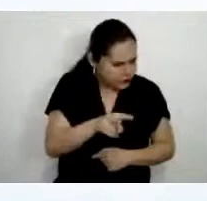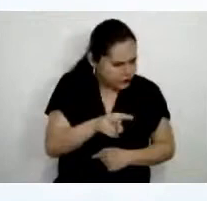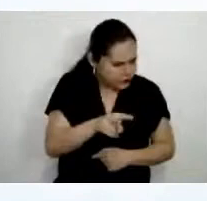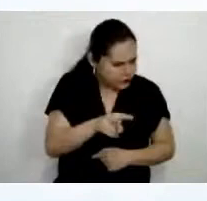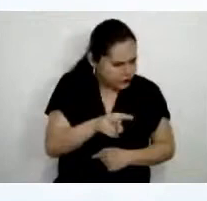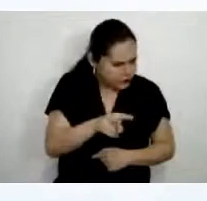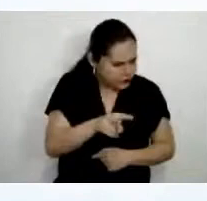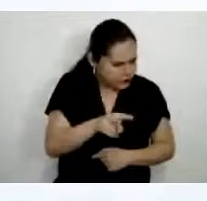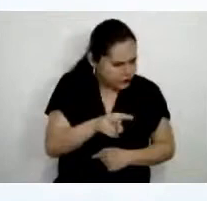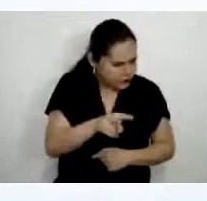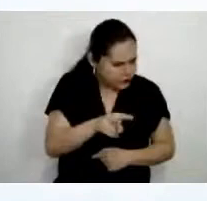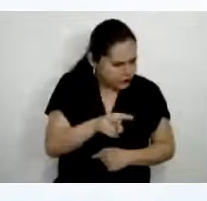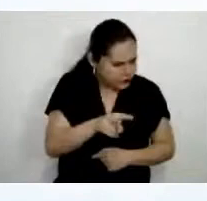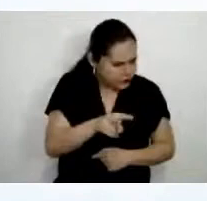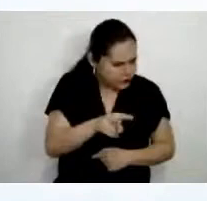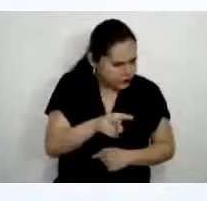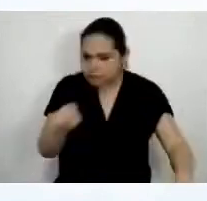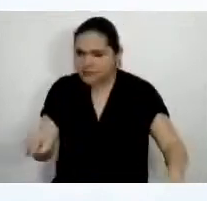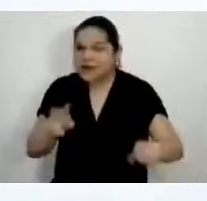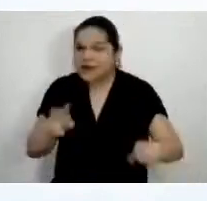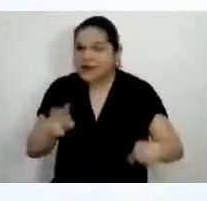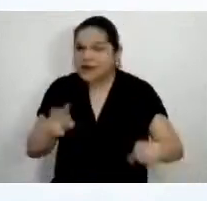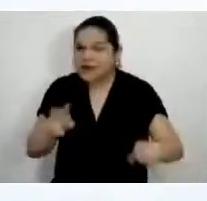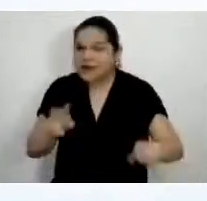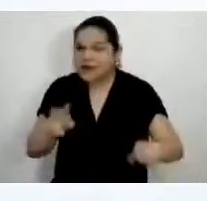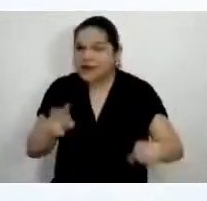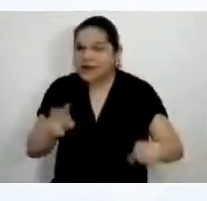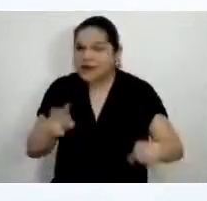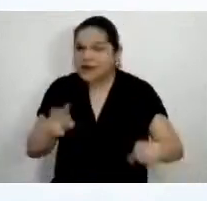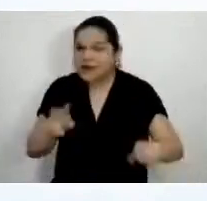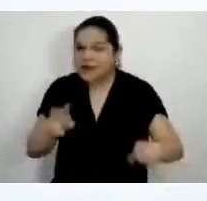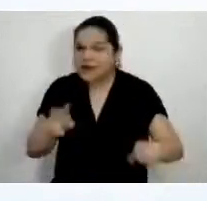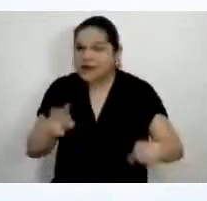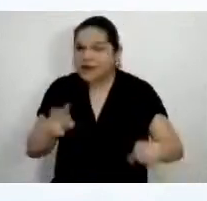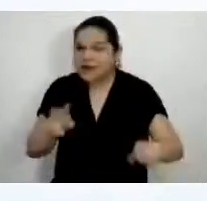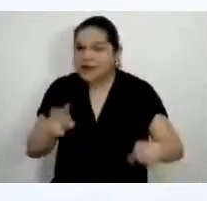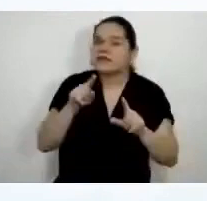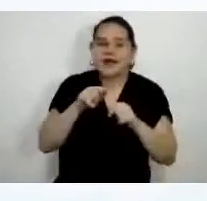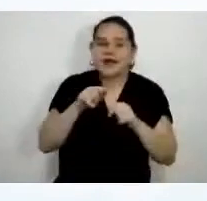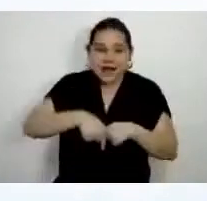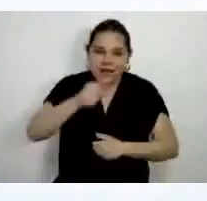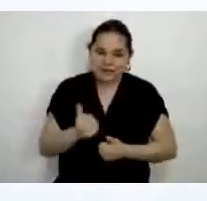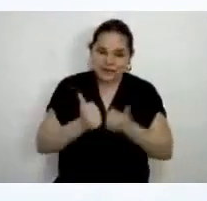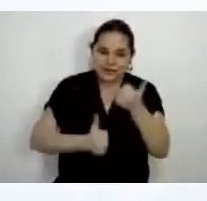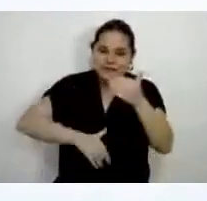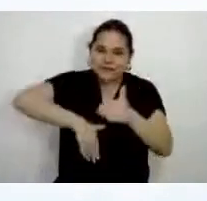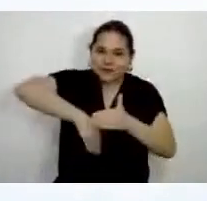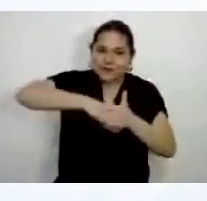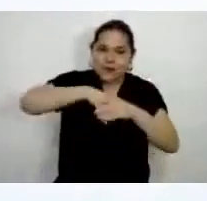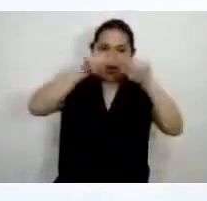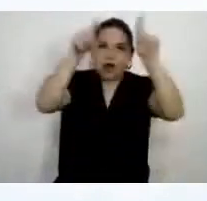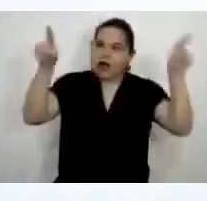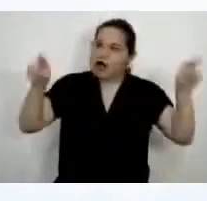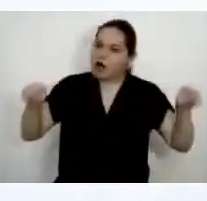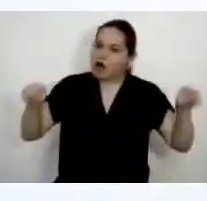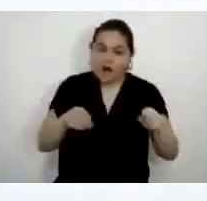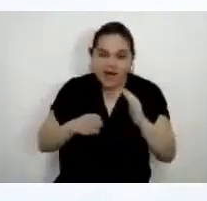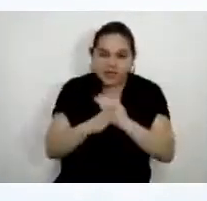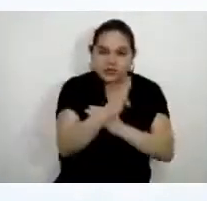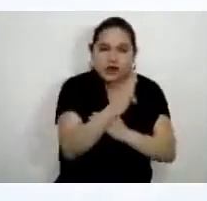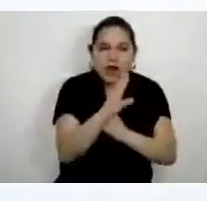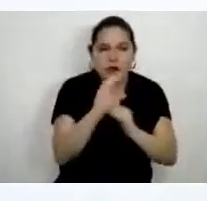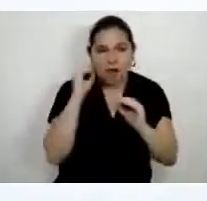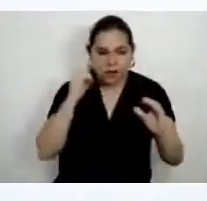gol no futebol, onde a bola entra na rede, ela está lá dentro, não tem discussão, ela entrou. No beisebol, não, depende sempre